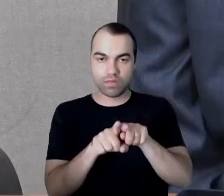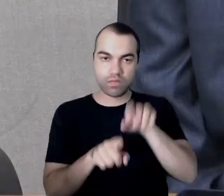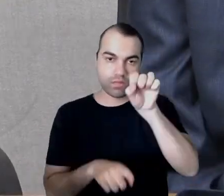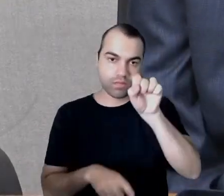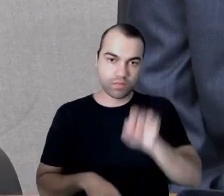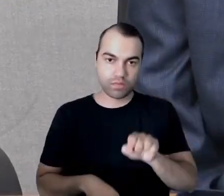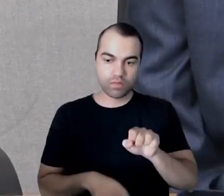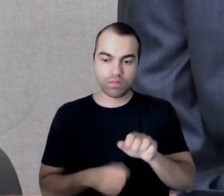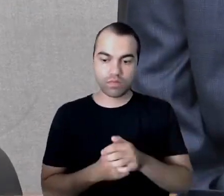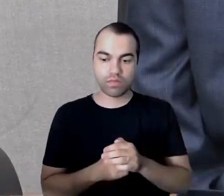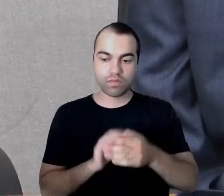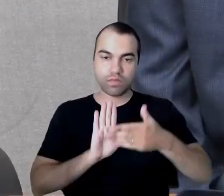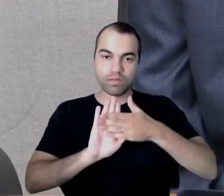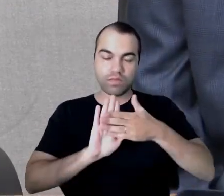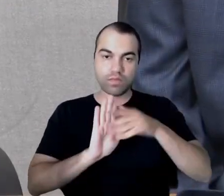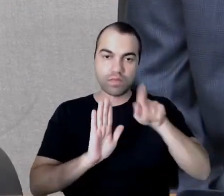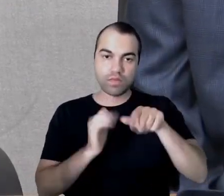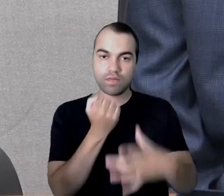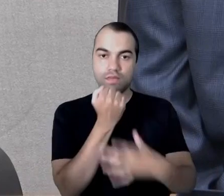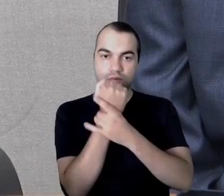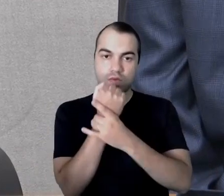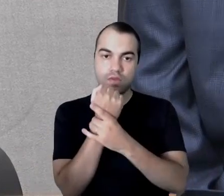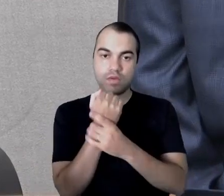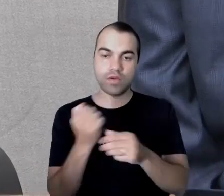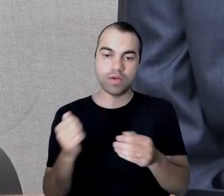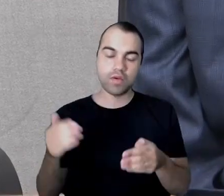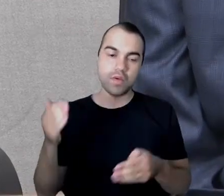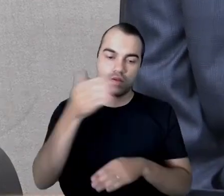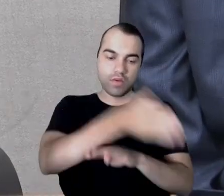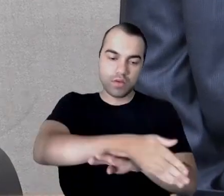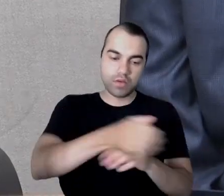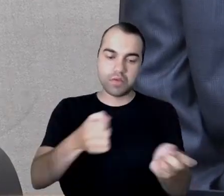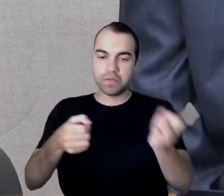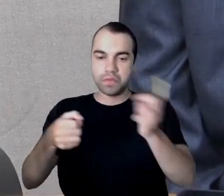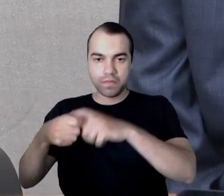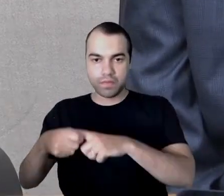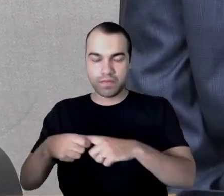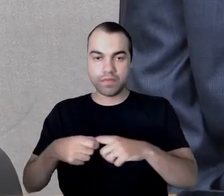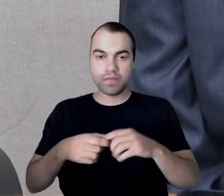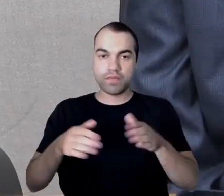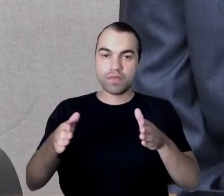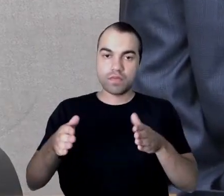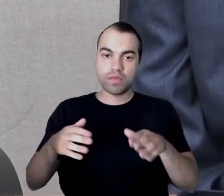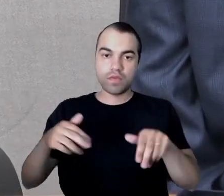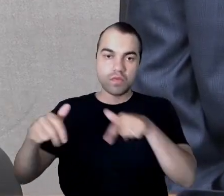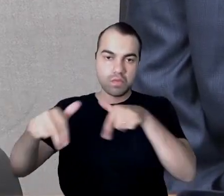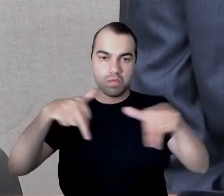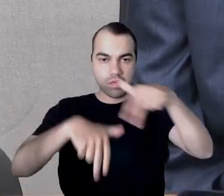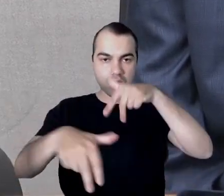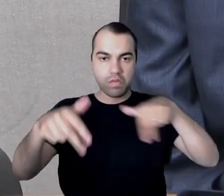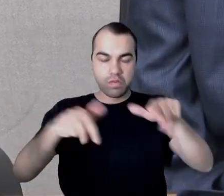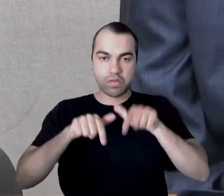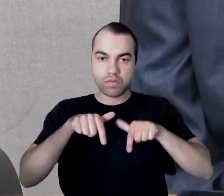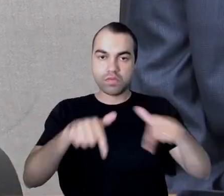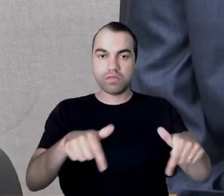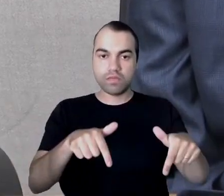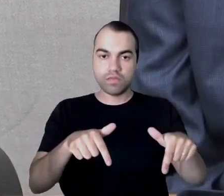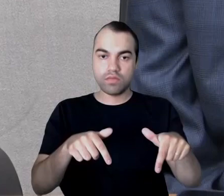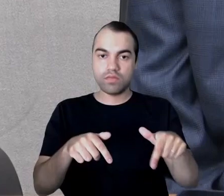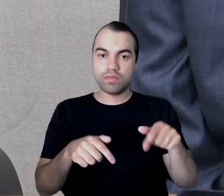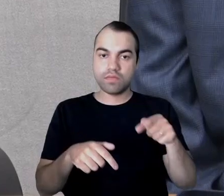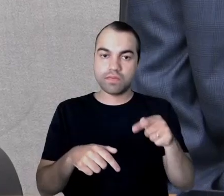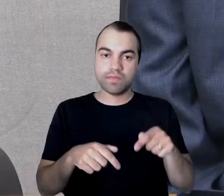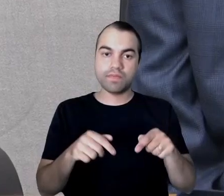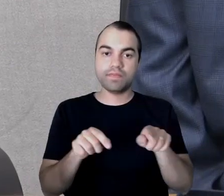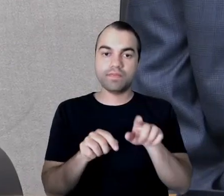proposição é assegurar o direito de ir e vir a mobilidade ativa e ao mesmo tempo formalizar situações fáticas que